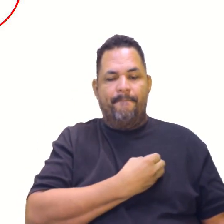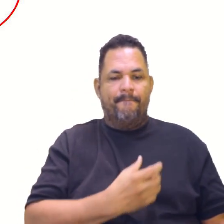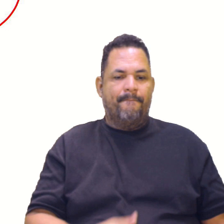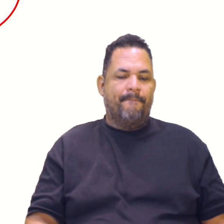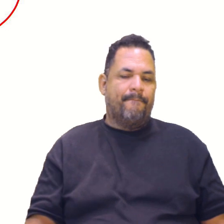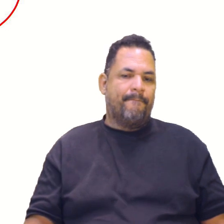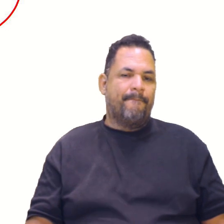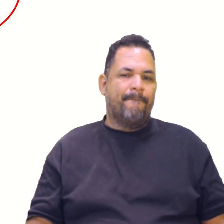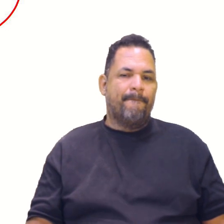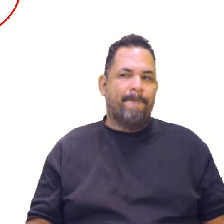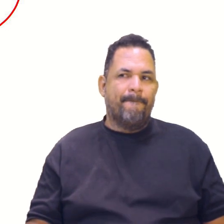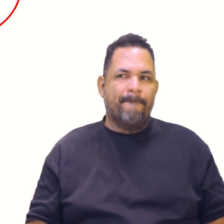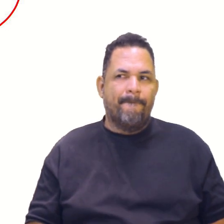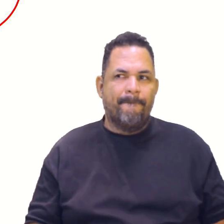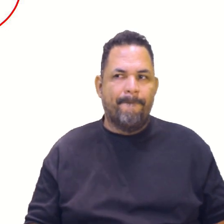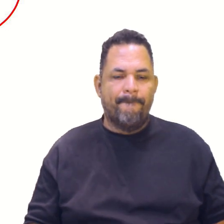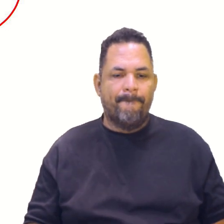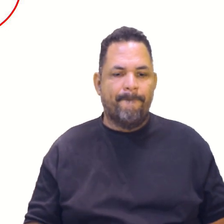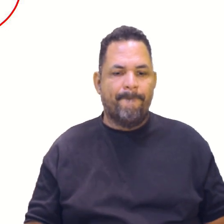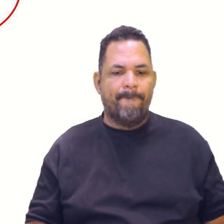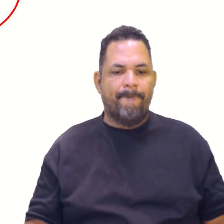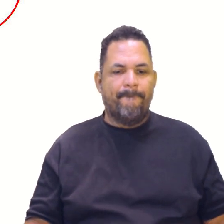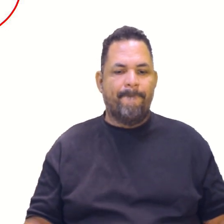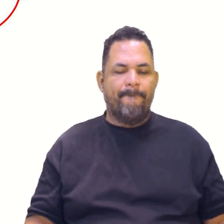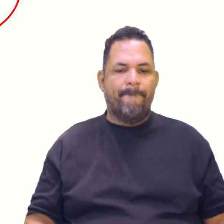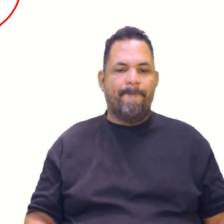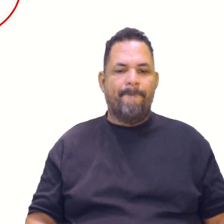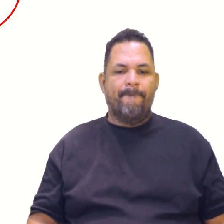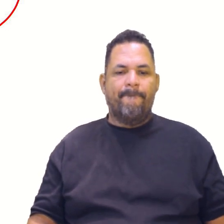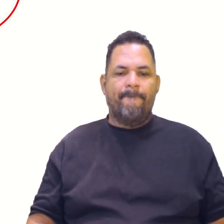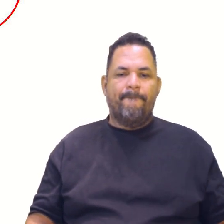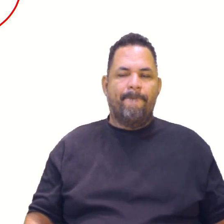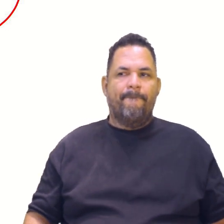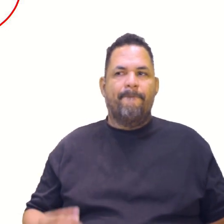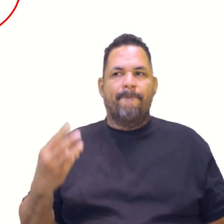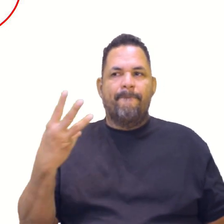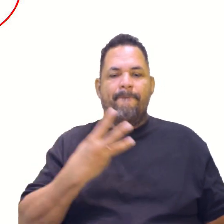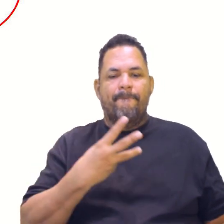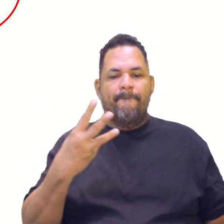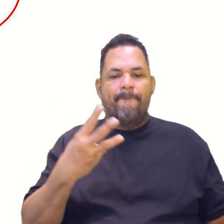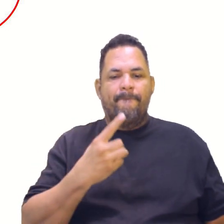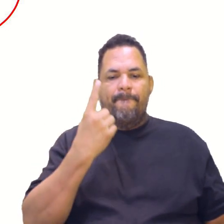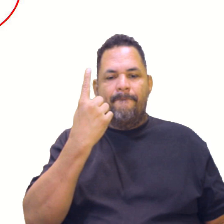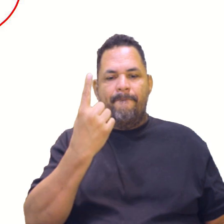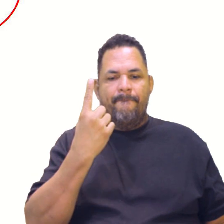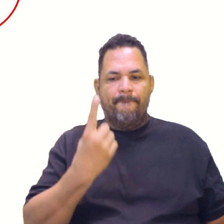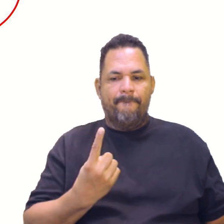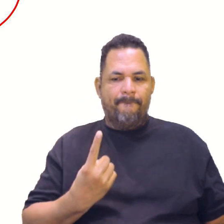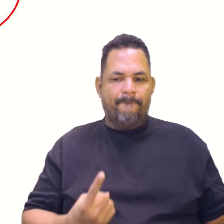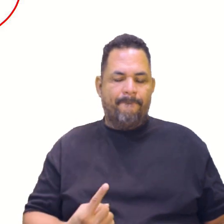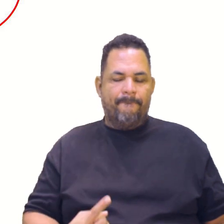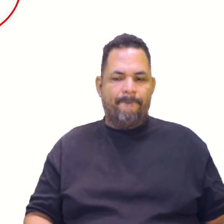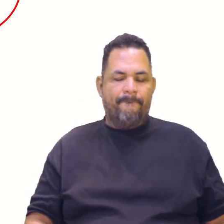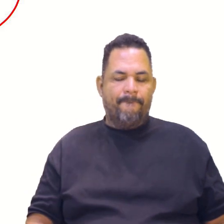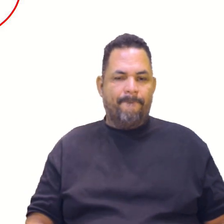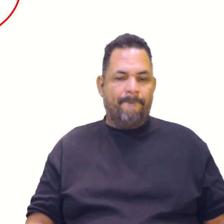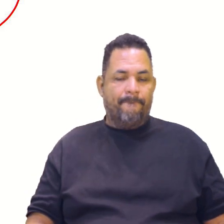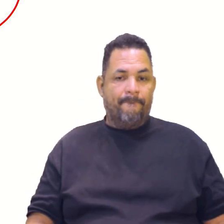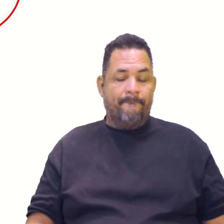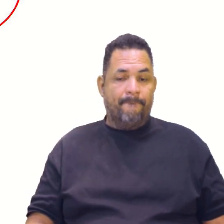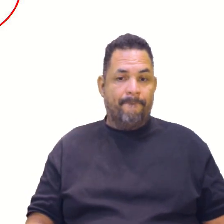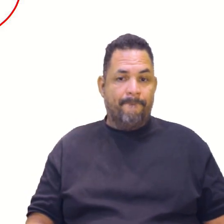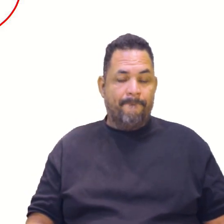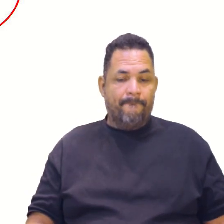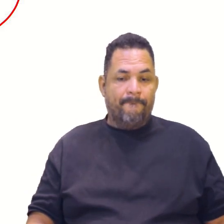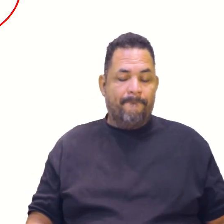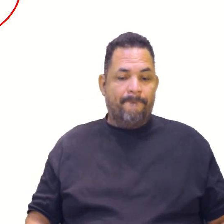de y dos 3 vértices. Na terceira coluna, a gente coloca, isso, completamos com os